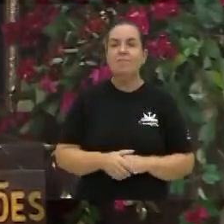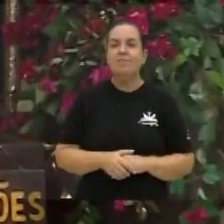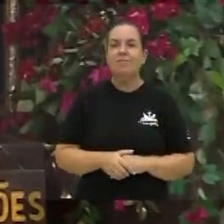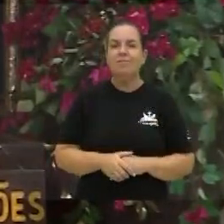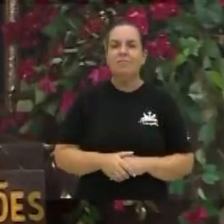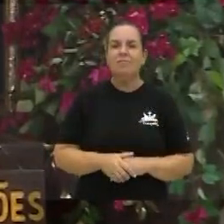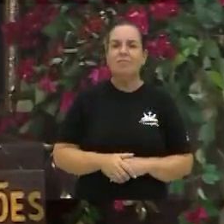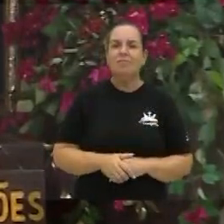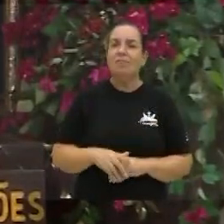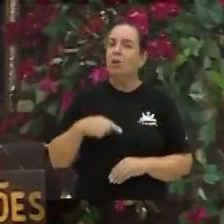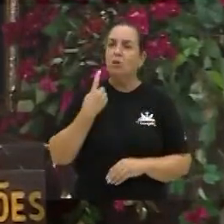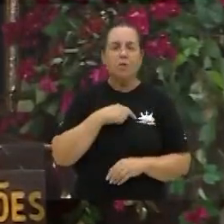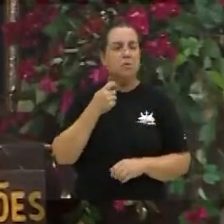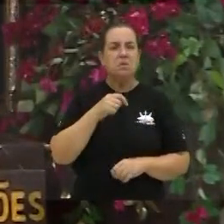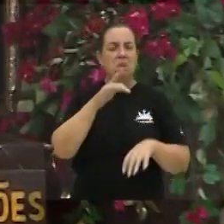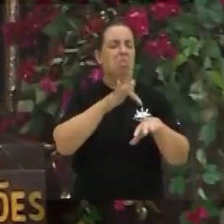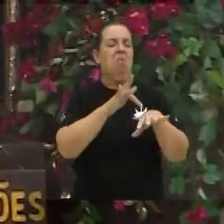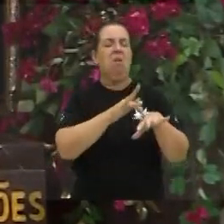é suficiente.